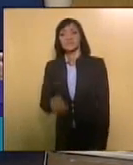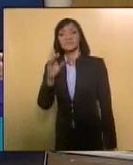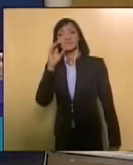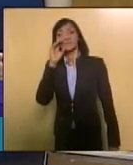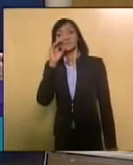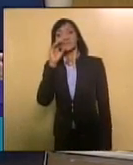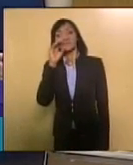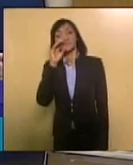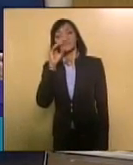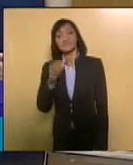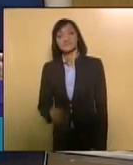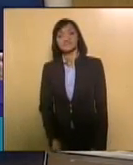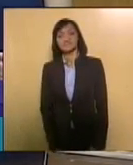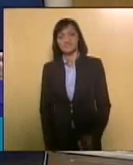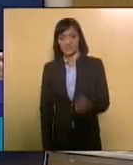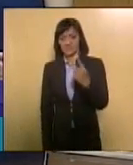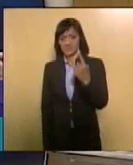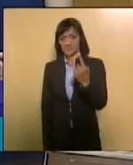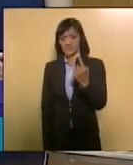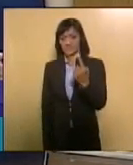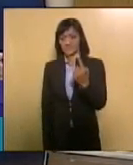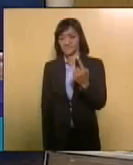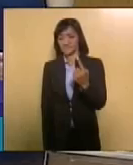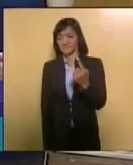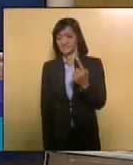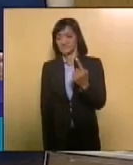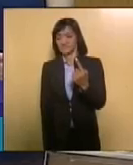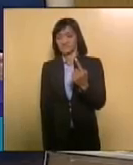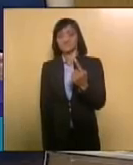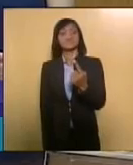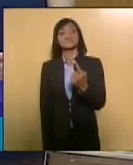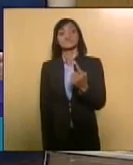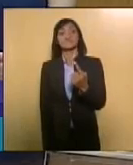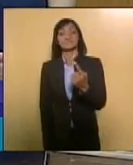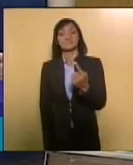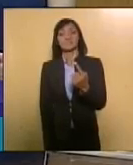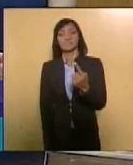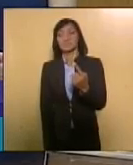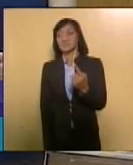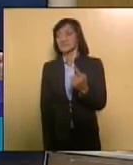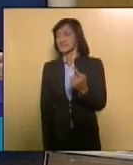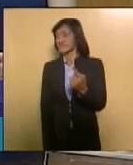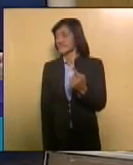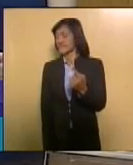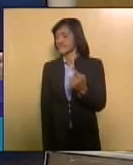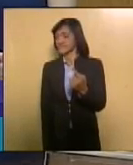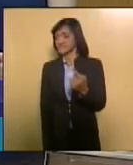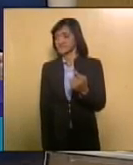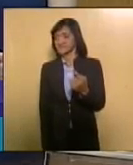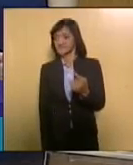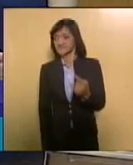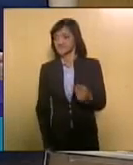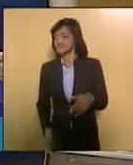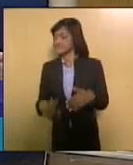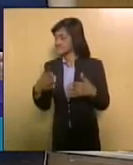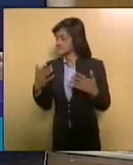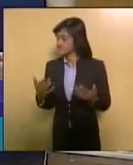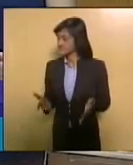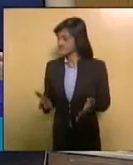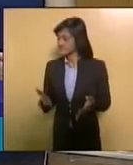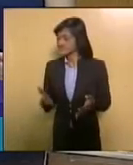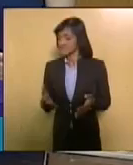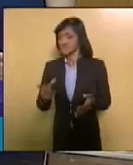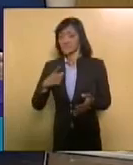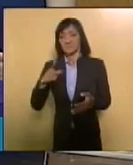socorro só tem um né É ritão só tem um então É mas assim